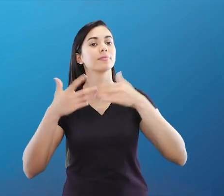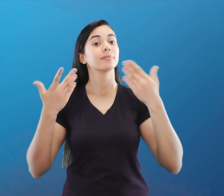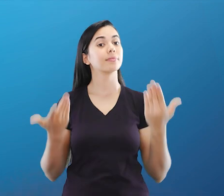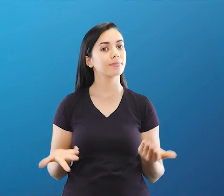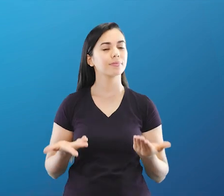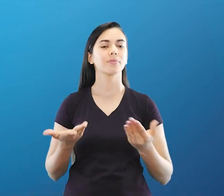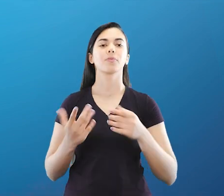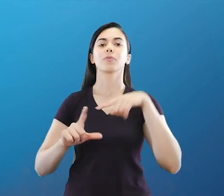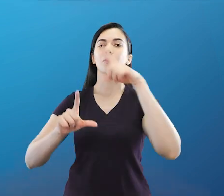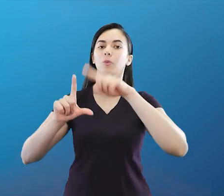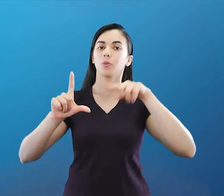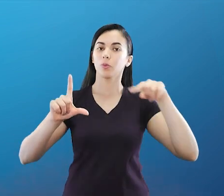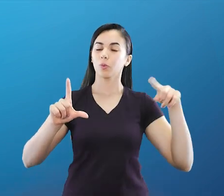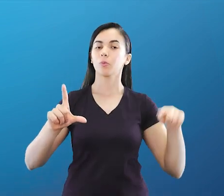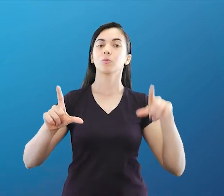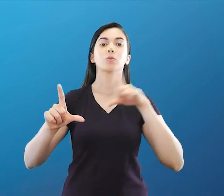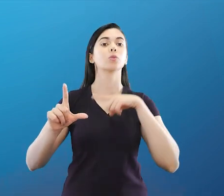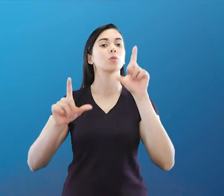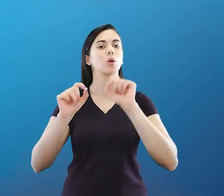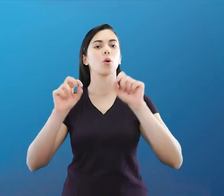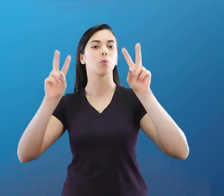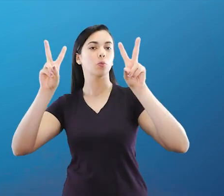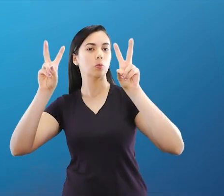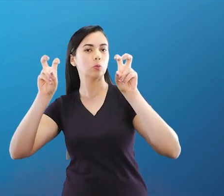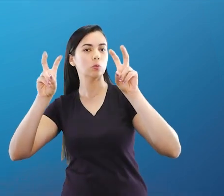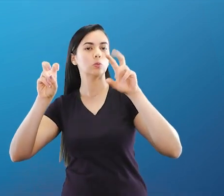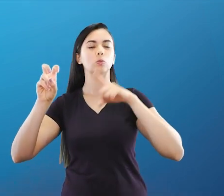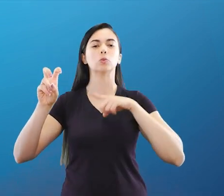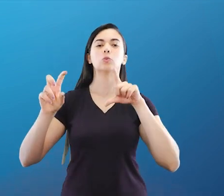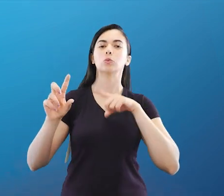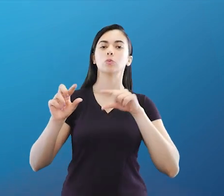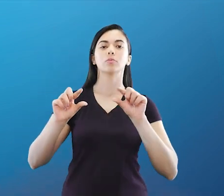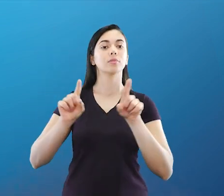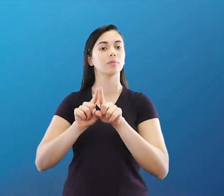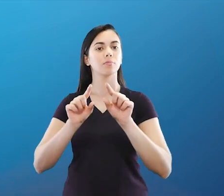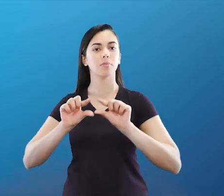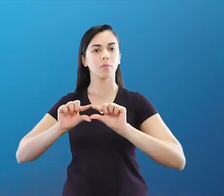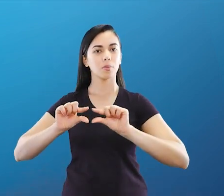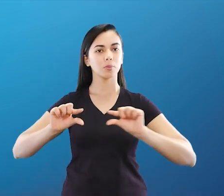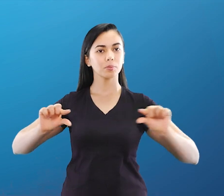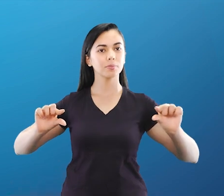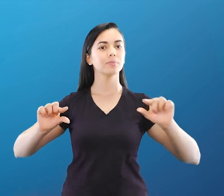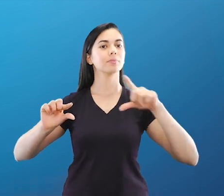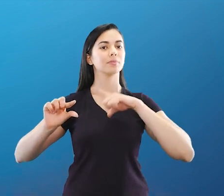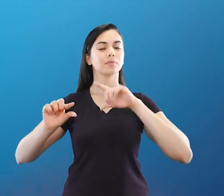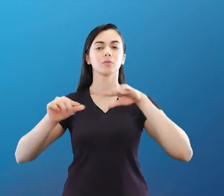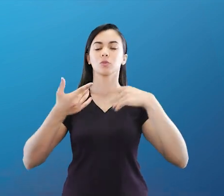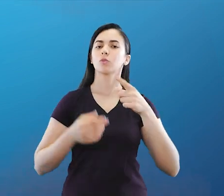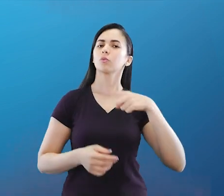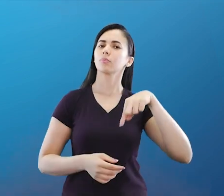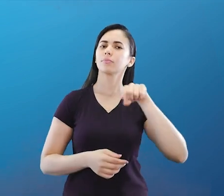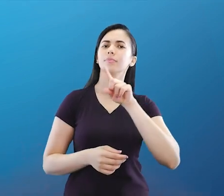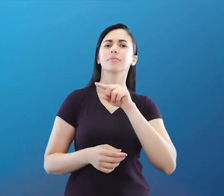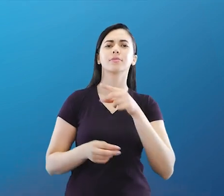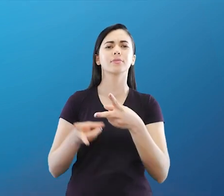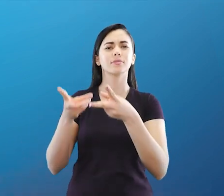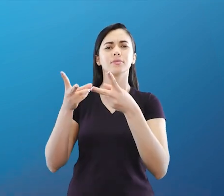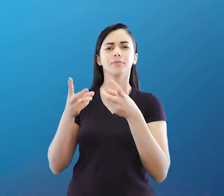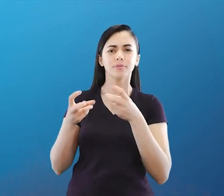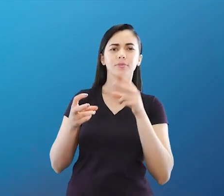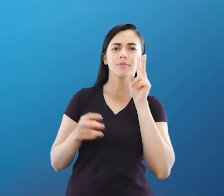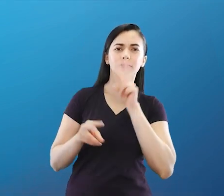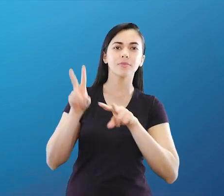Esses gráficos, eles possuem um título, possuem legenda, que é para você, ao olhar, já